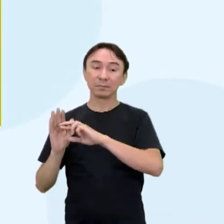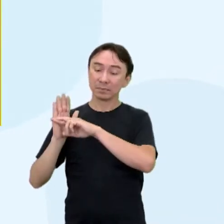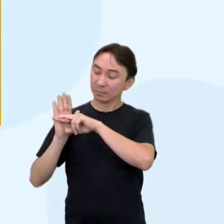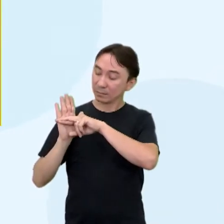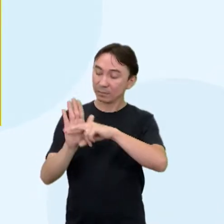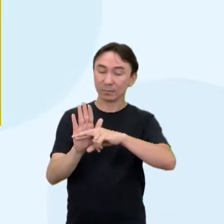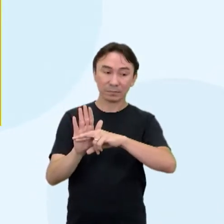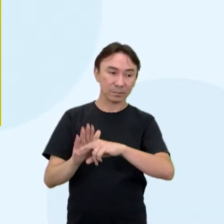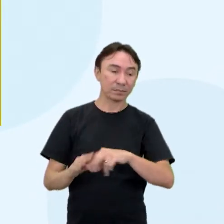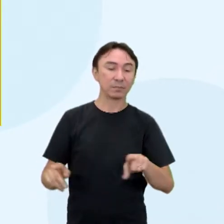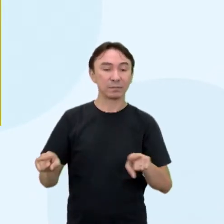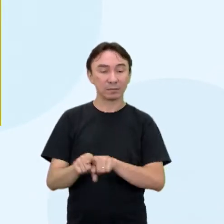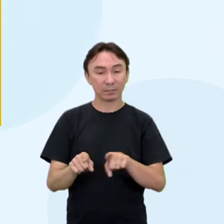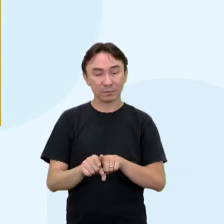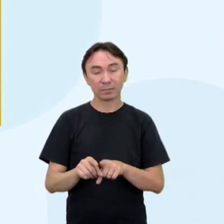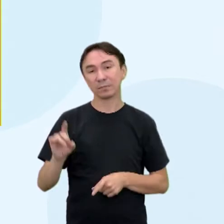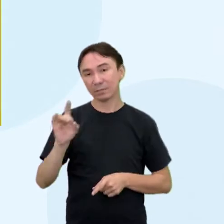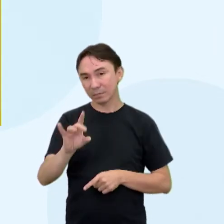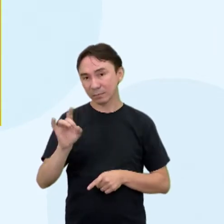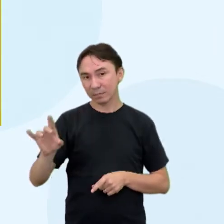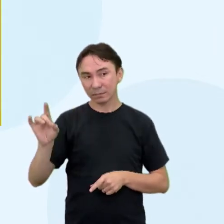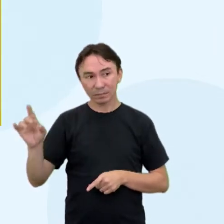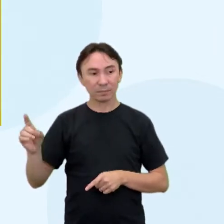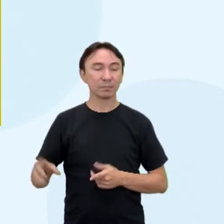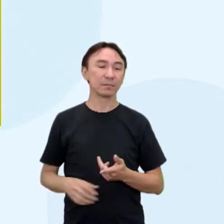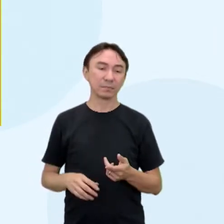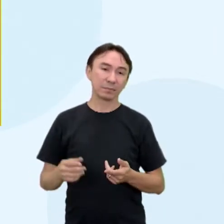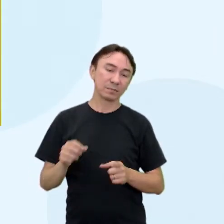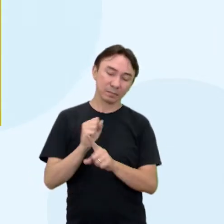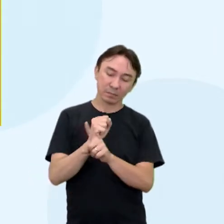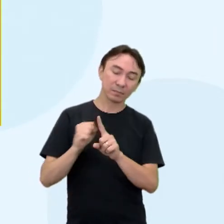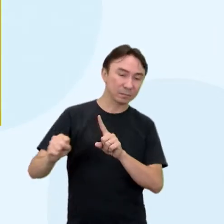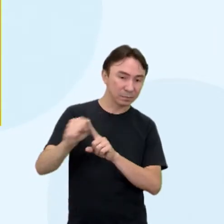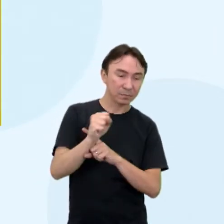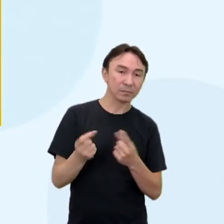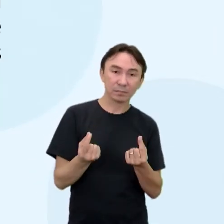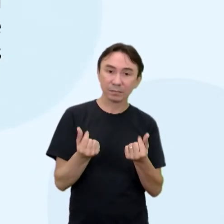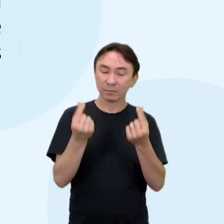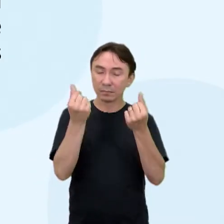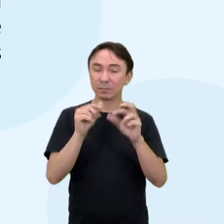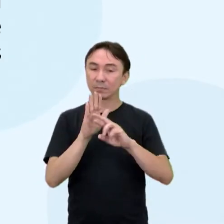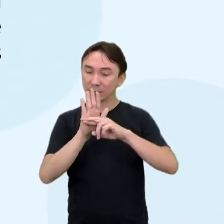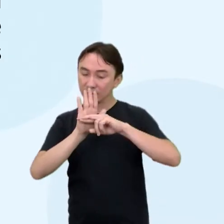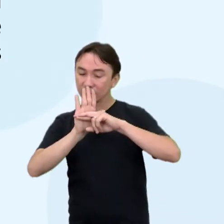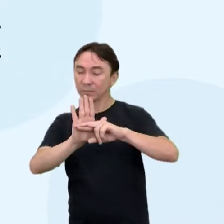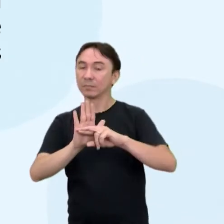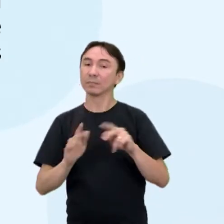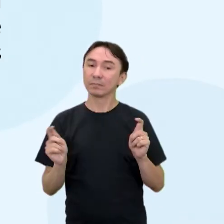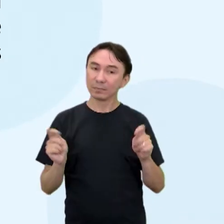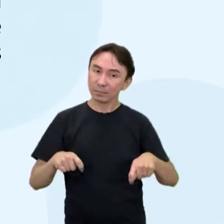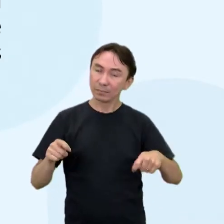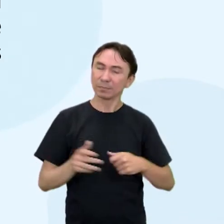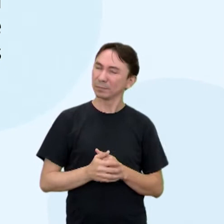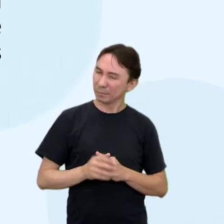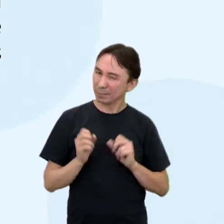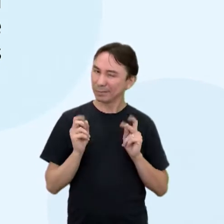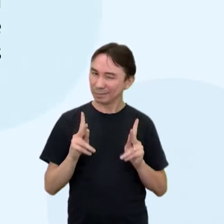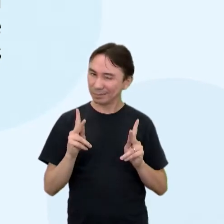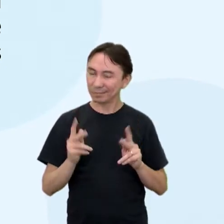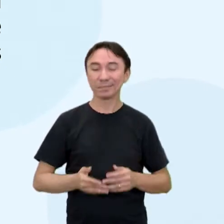condição socioeconômica, né? Então essa é a proposta geral aí, tudo bem? Temos na sequência, então,